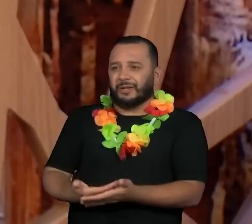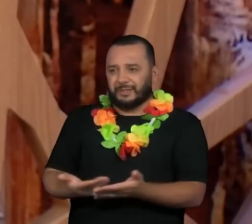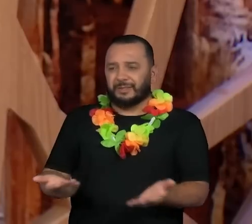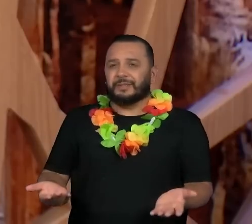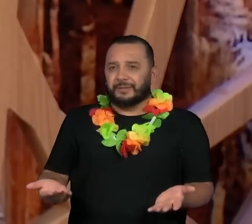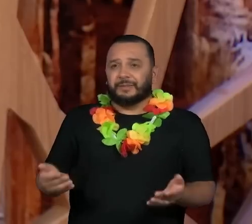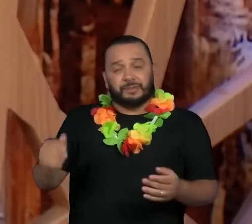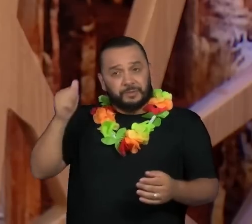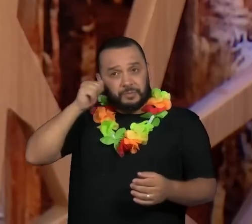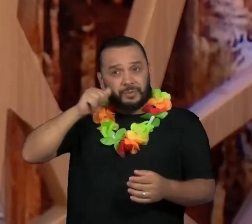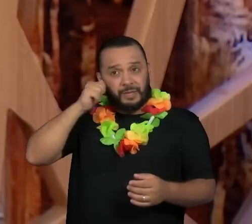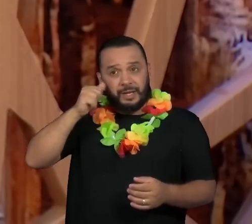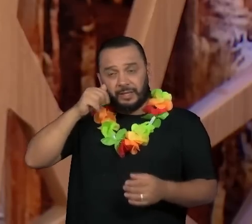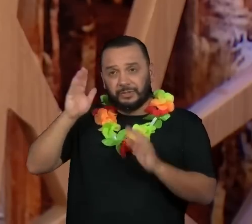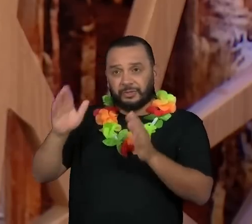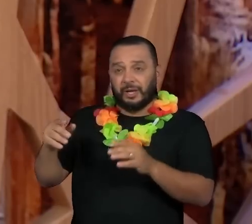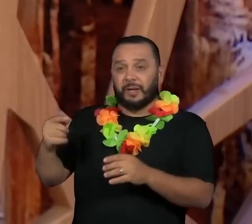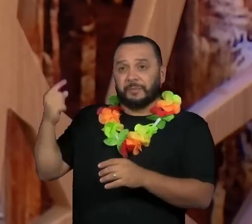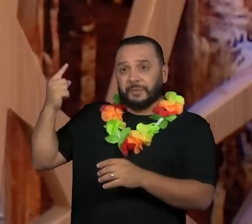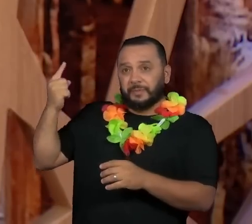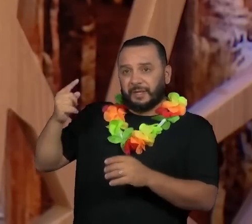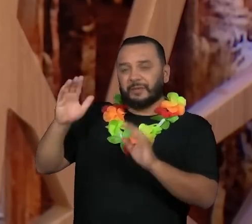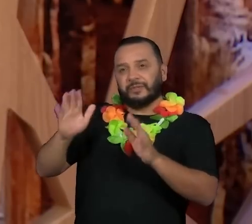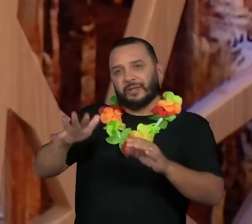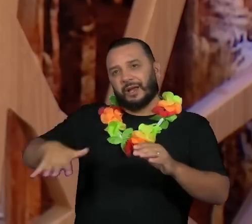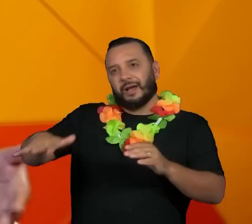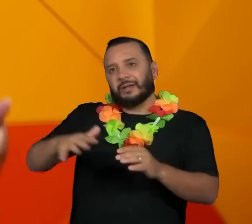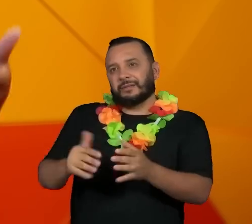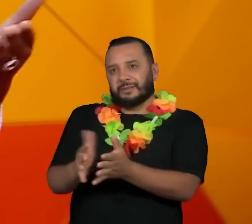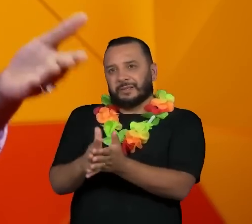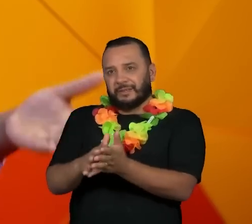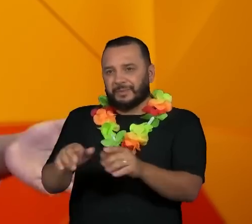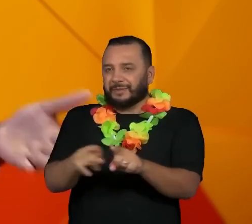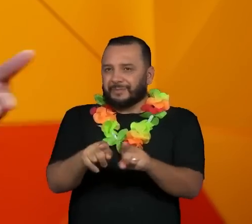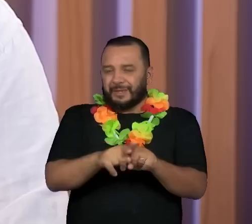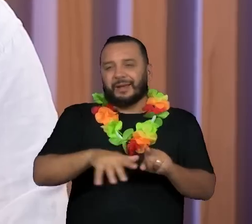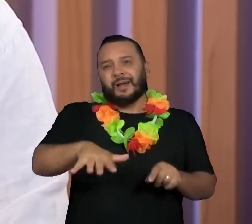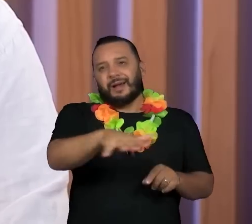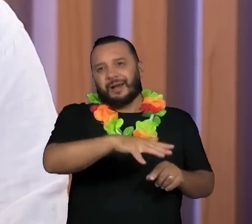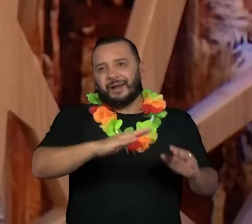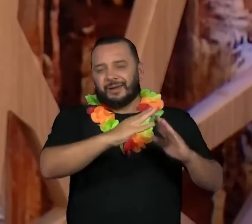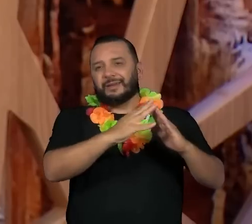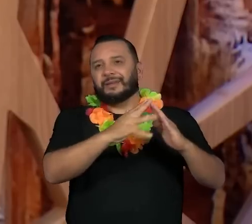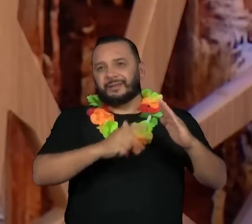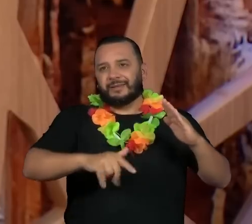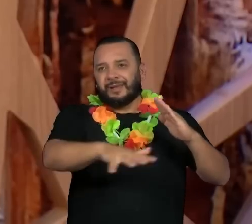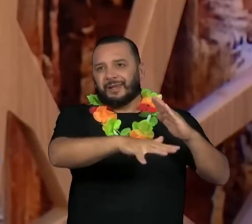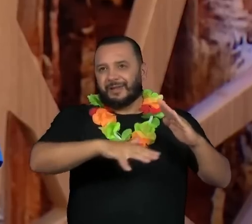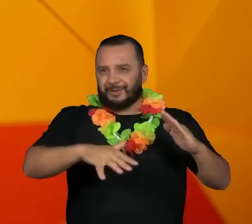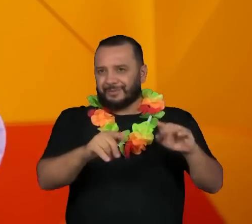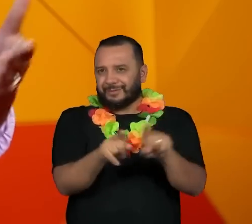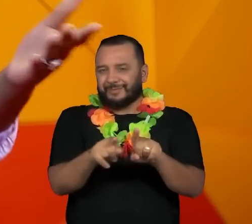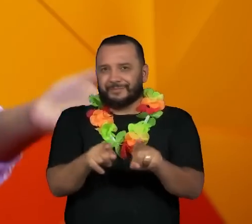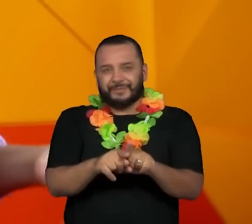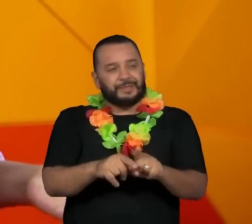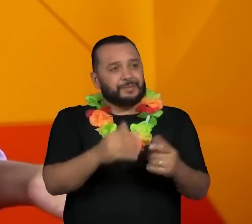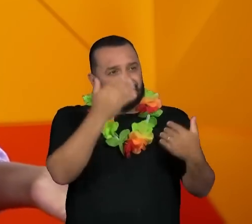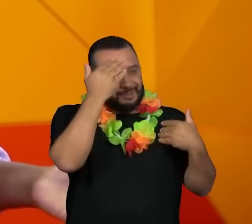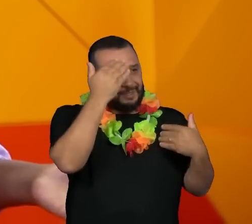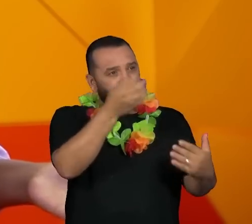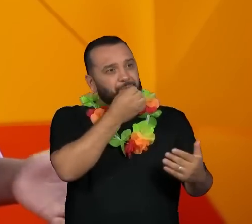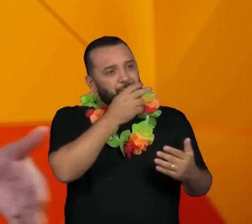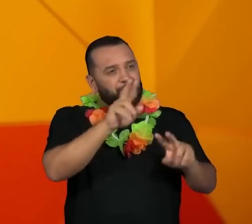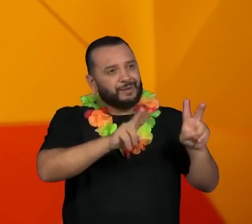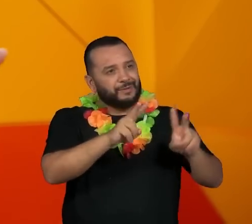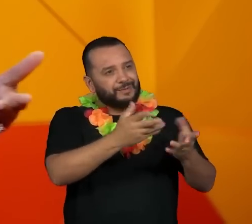nessas mulheres que vieram primeiro nos terreiros do samba e nos terreiros sagrados. Tiago, Cláudia, quero agradecer a presença de vocês aqui. Bom